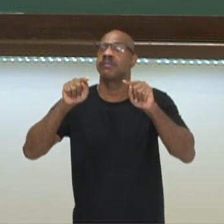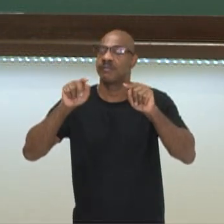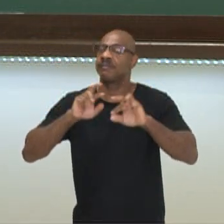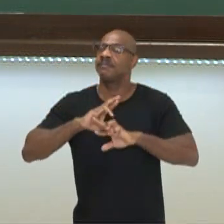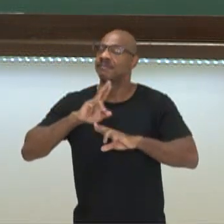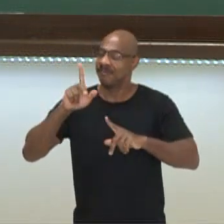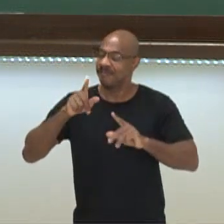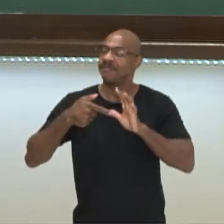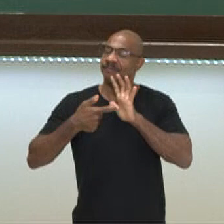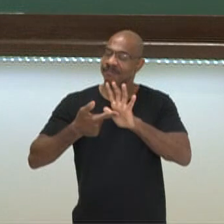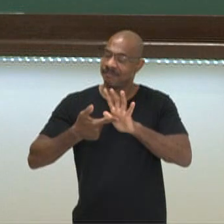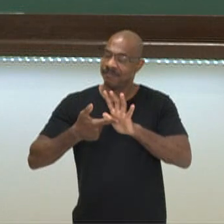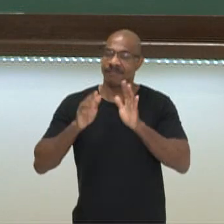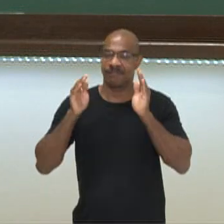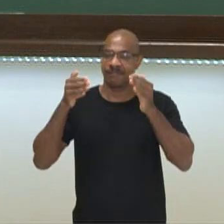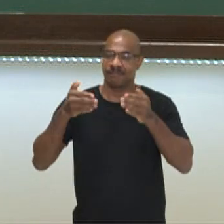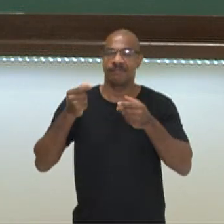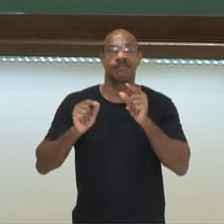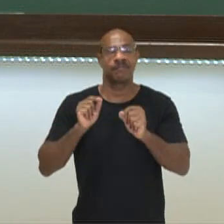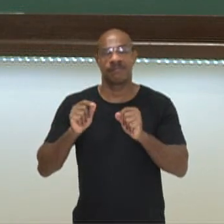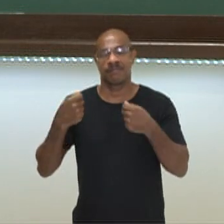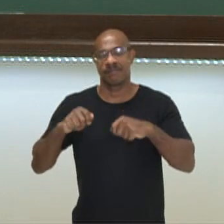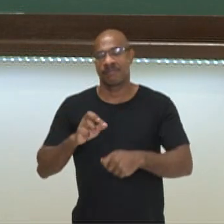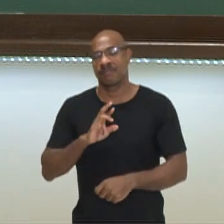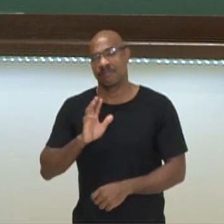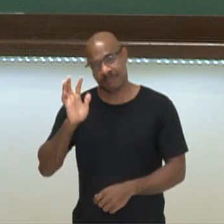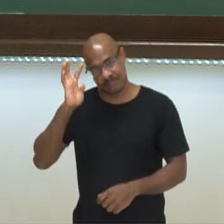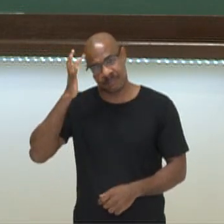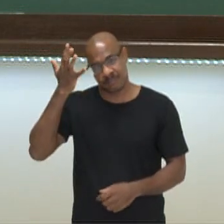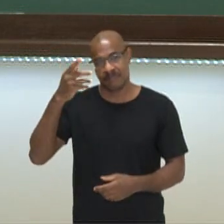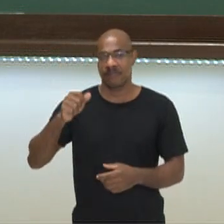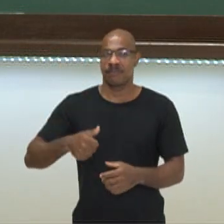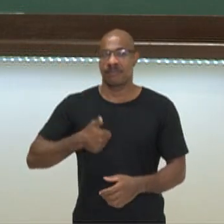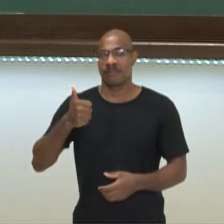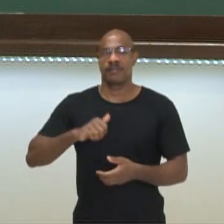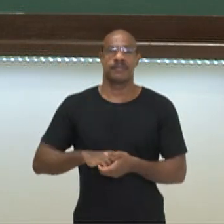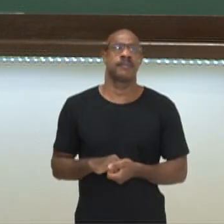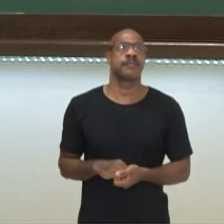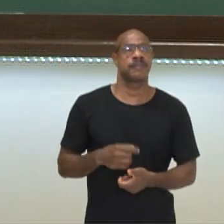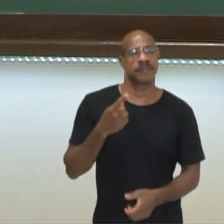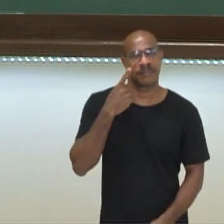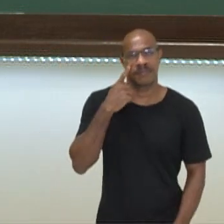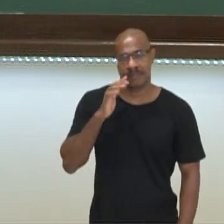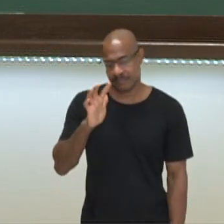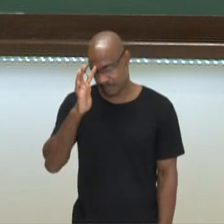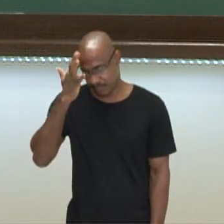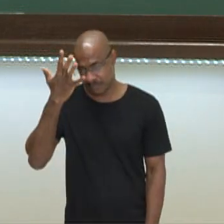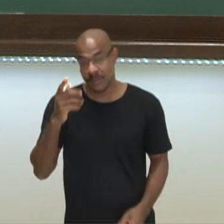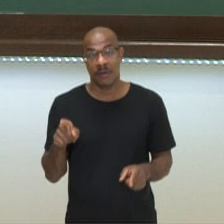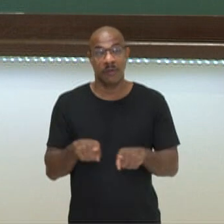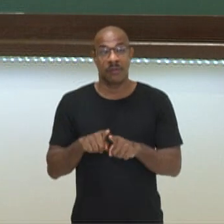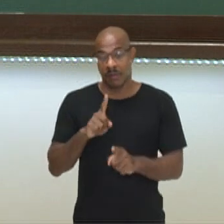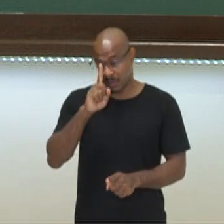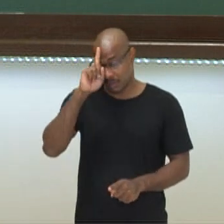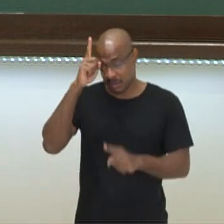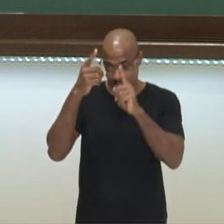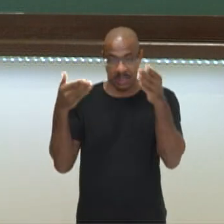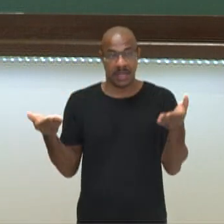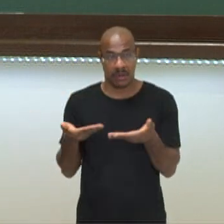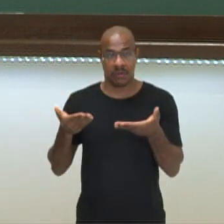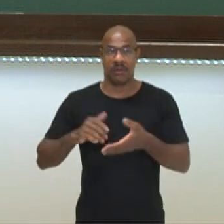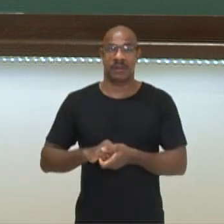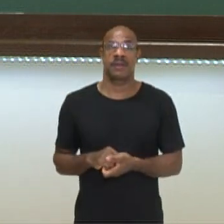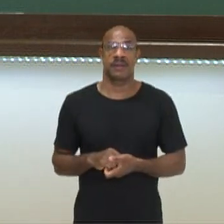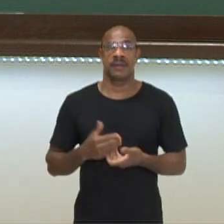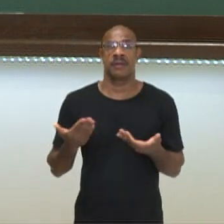parênteses, que me deu o foco aonde eu tenho que resolver primeiro. Vamos criar um problema? Nossa, professora, que